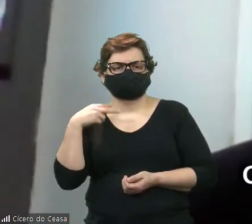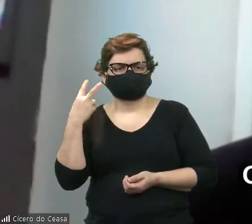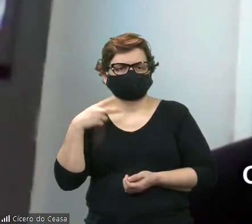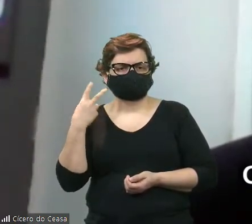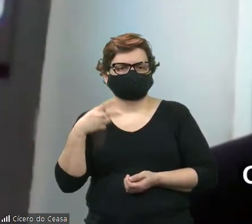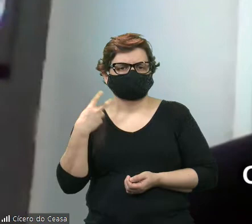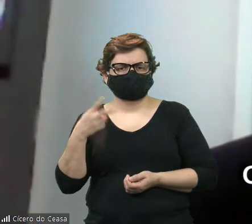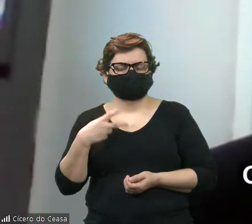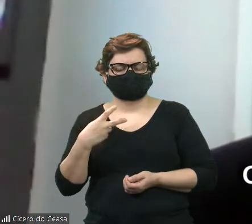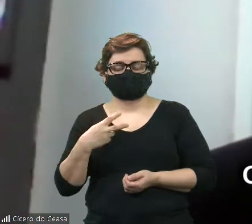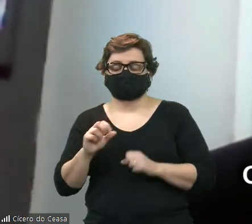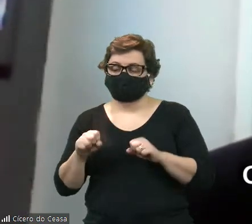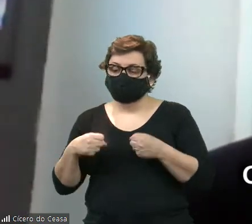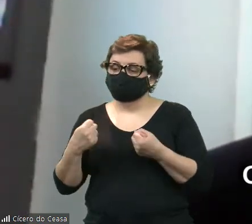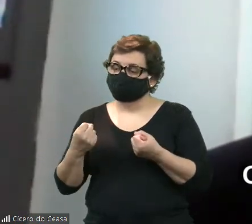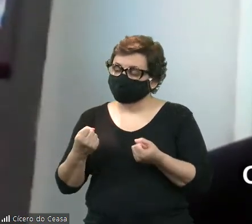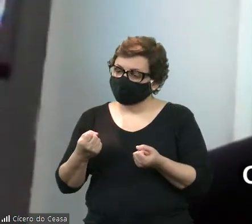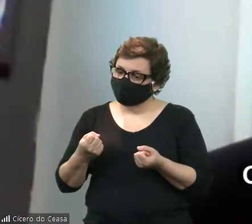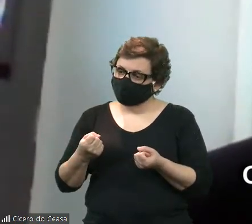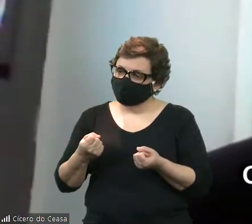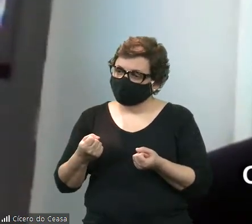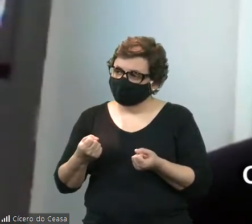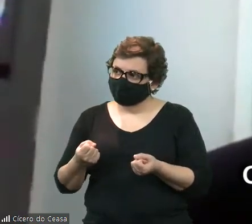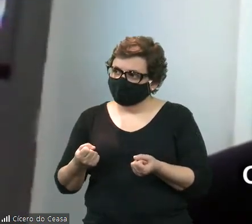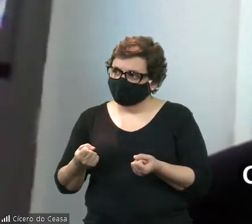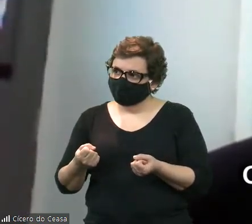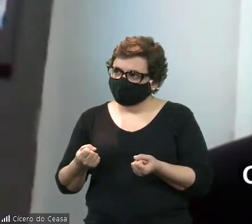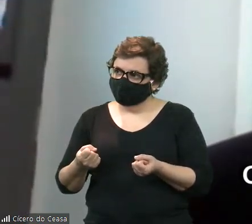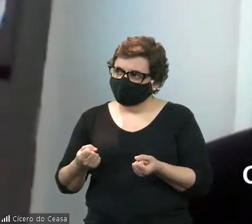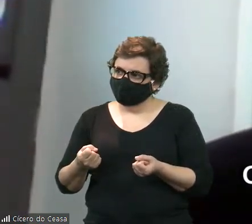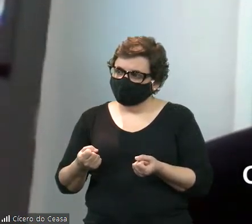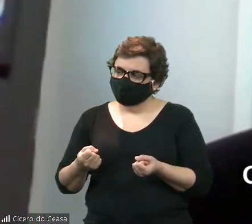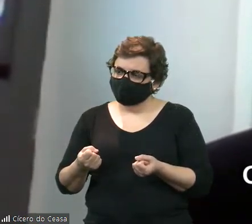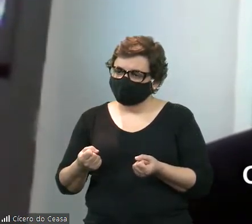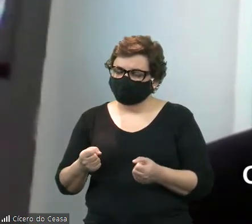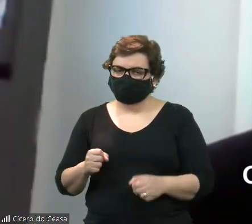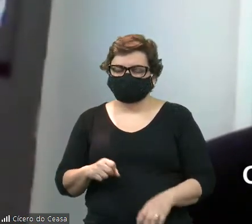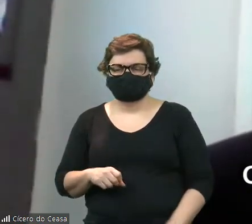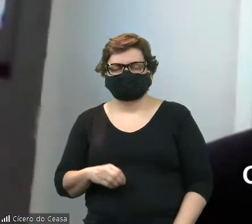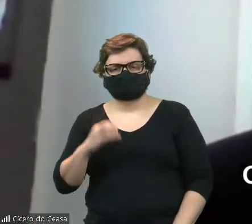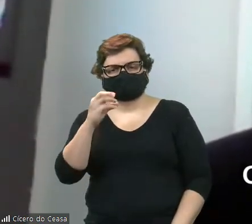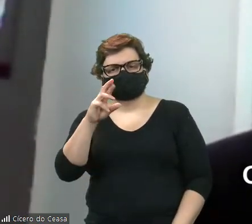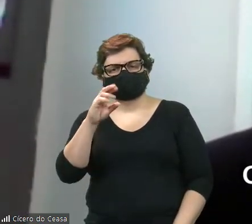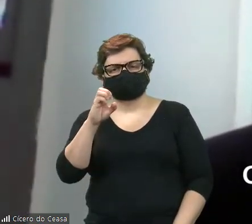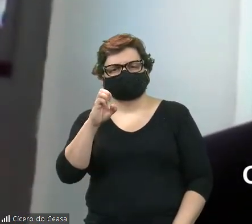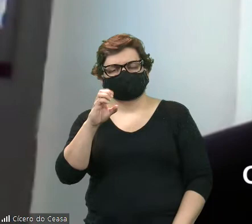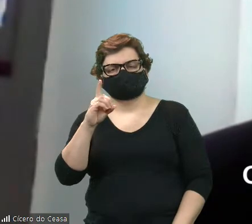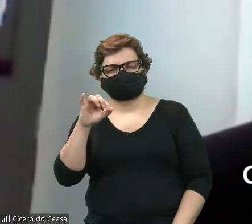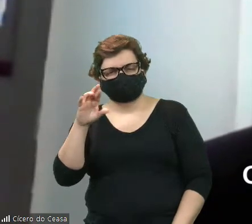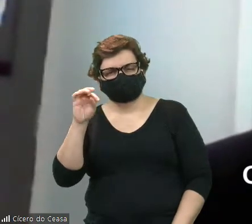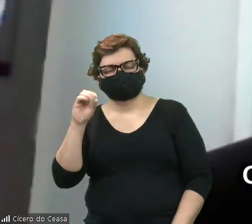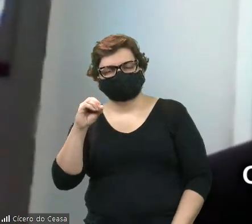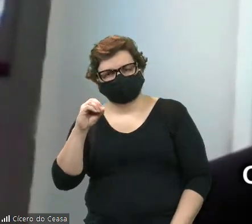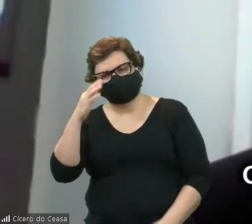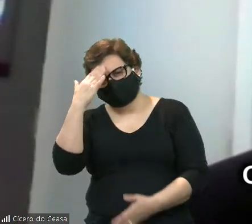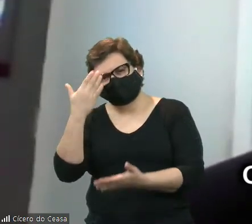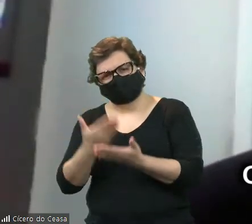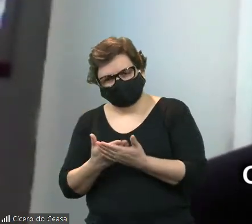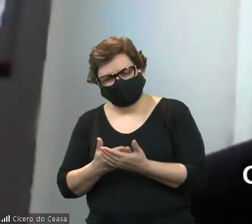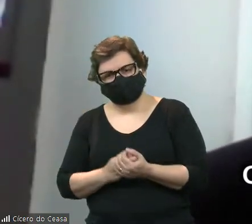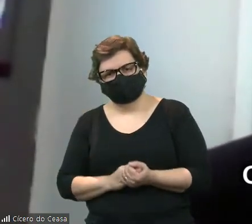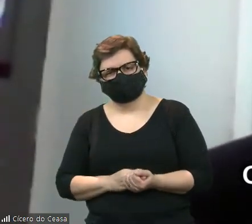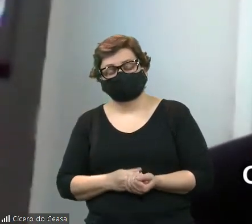devemos dar o crédito e entender, e não me procurar. Nenhum secretário, tive conversando com vários